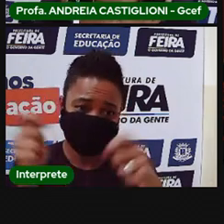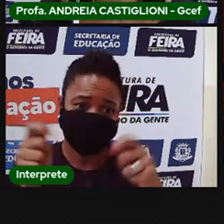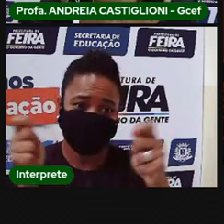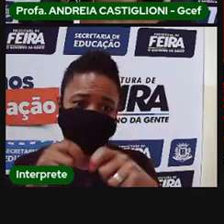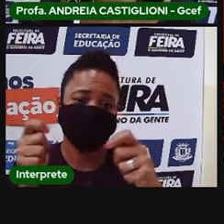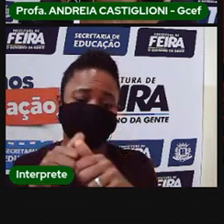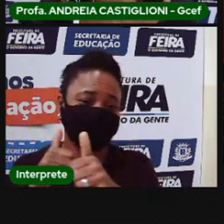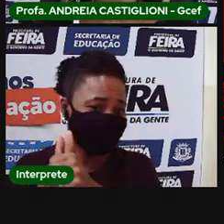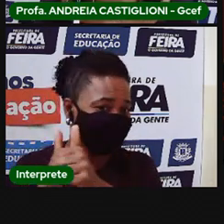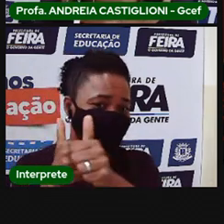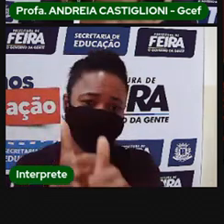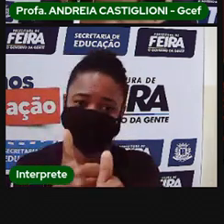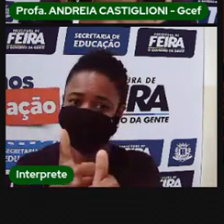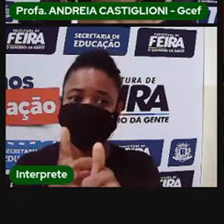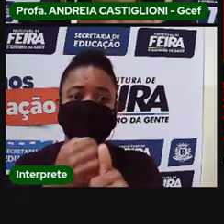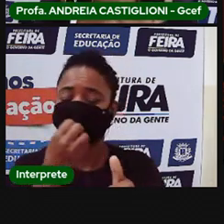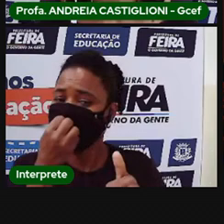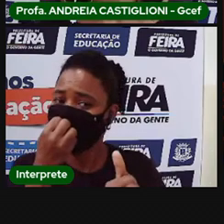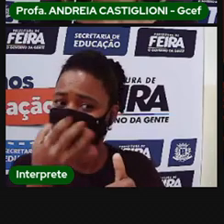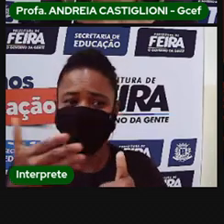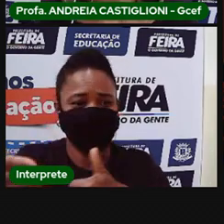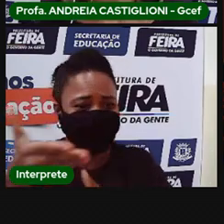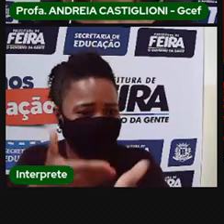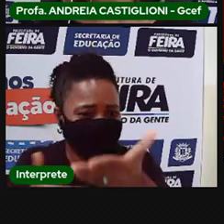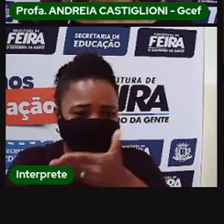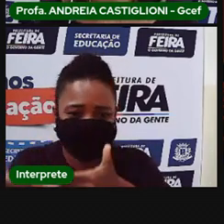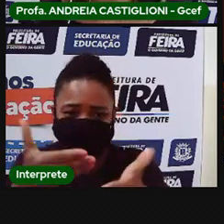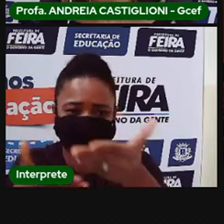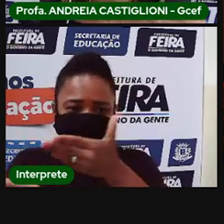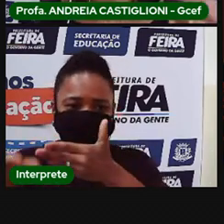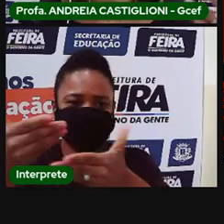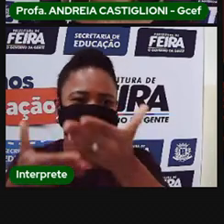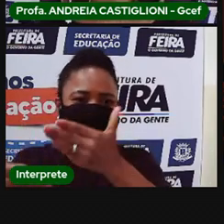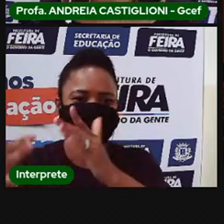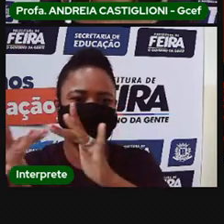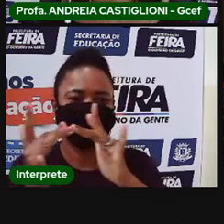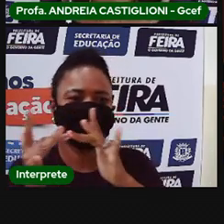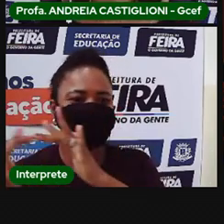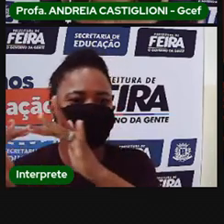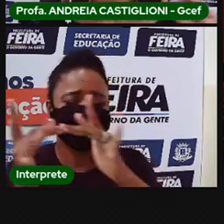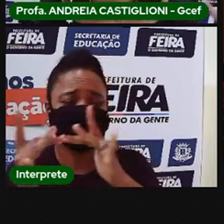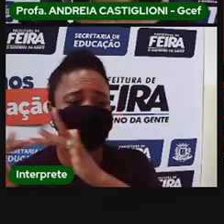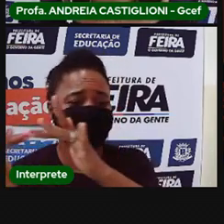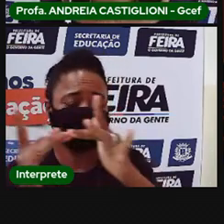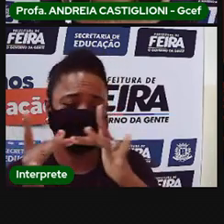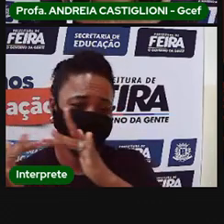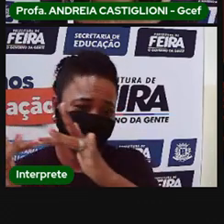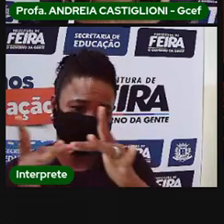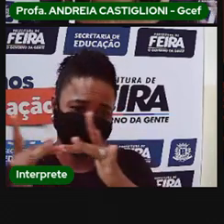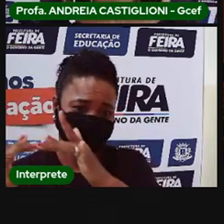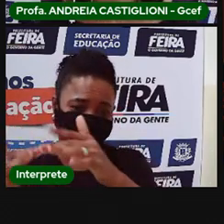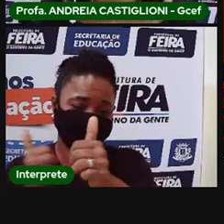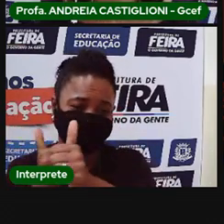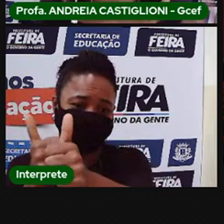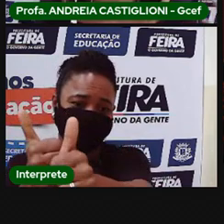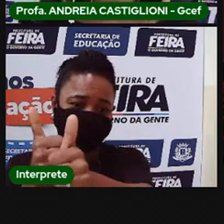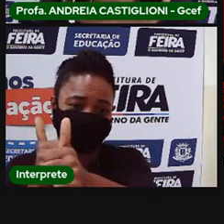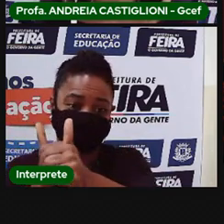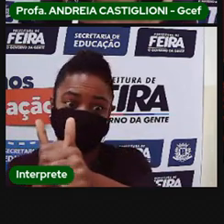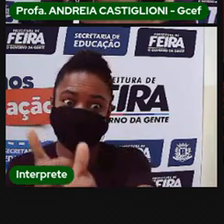considerado orgânico, né, sim, que sim. Vocês mesmos vão estar uns seguindo aos outros, sim. E aí você